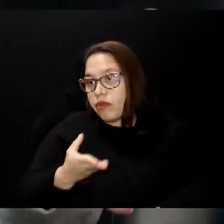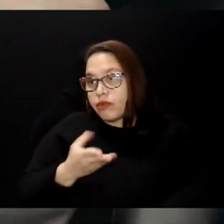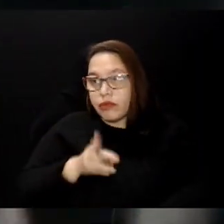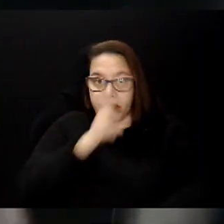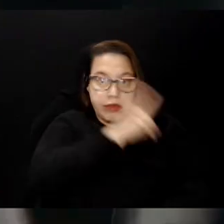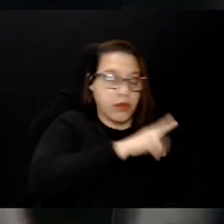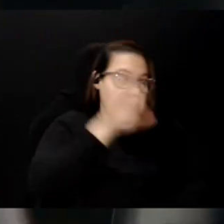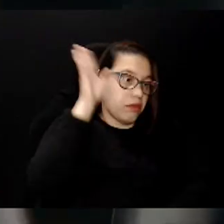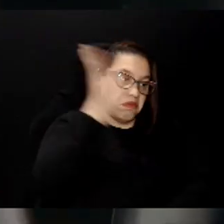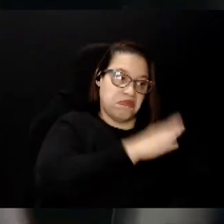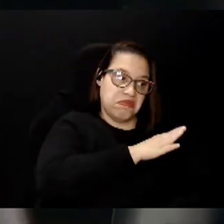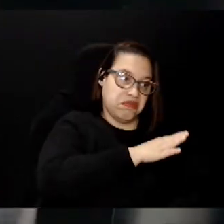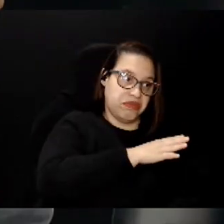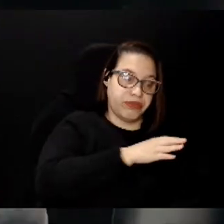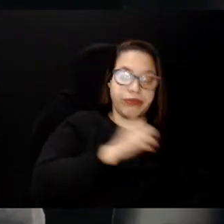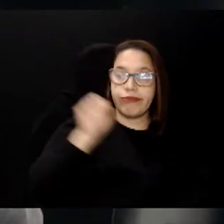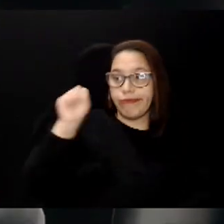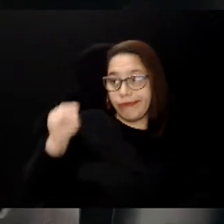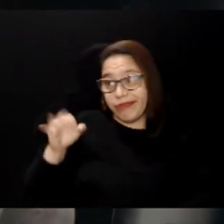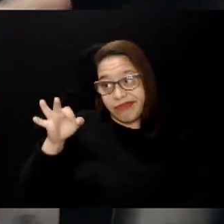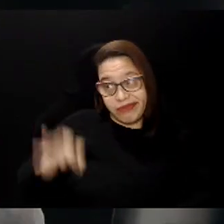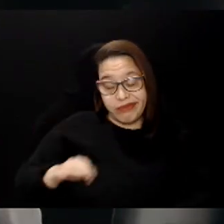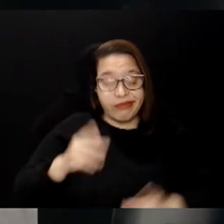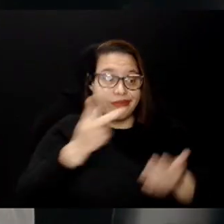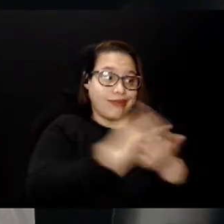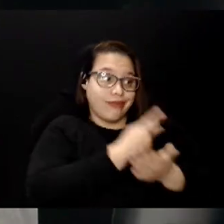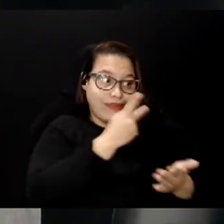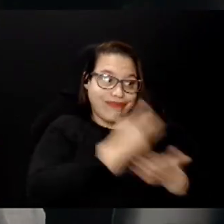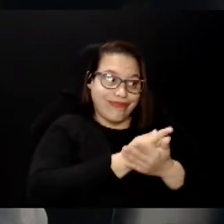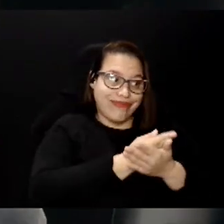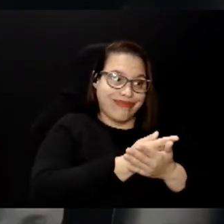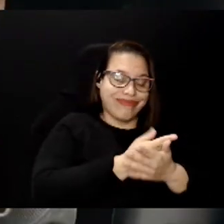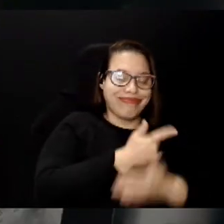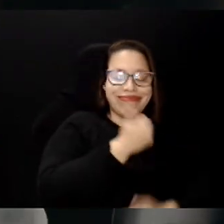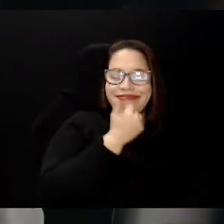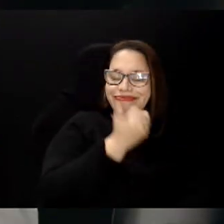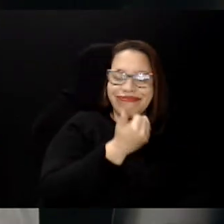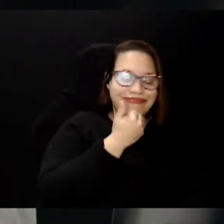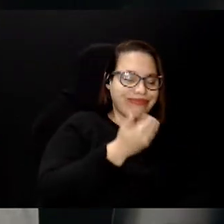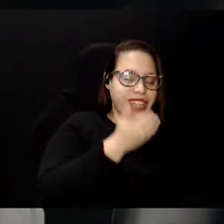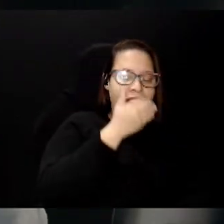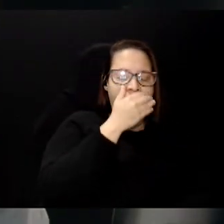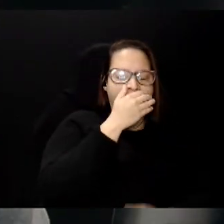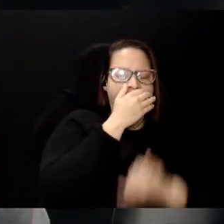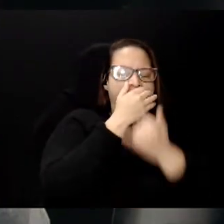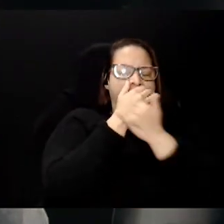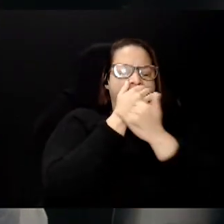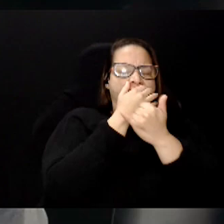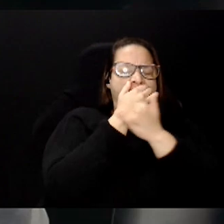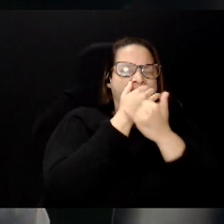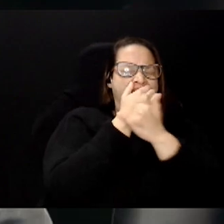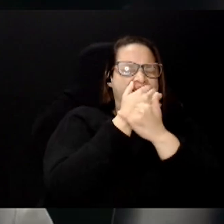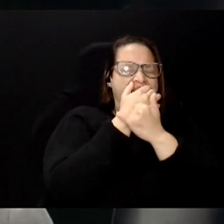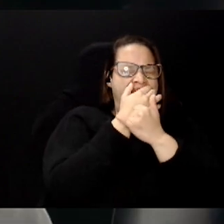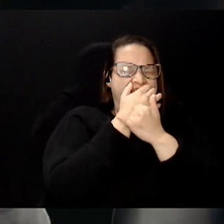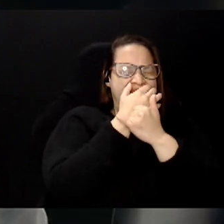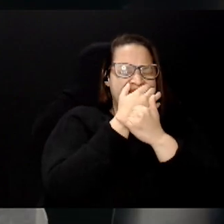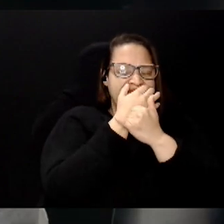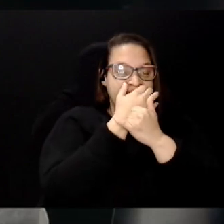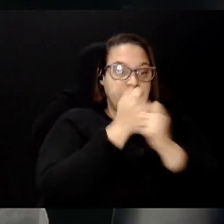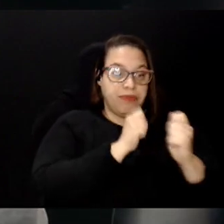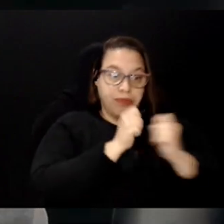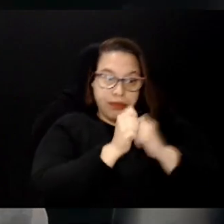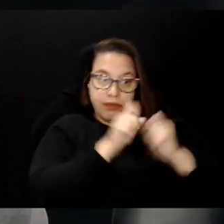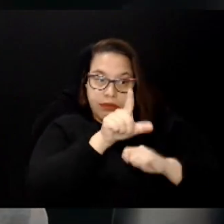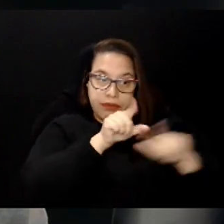usa certo, tem gente que usa errado. Não tem jeito, a gente vai ter que se policiar, né? A gente vai ter que criar mecanismos de